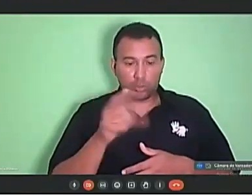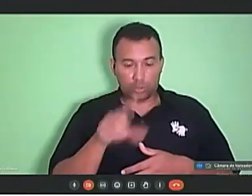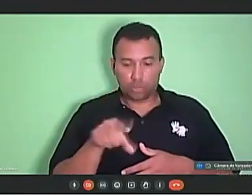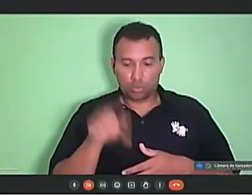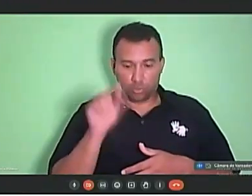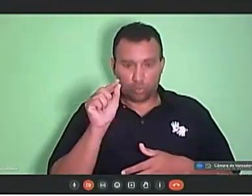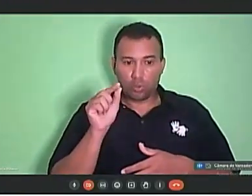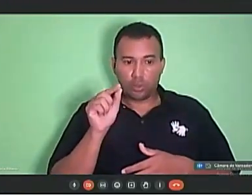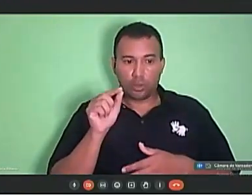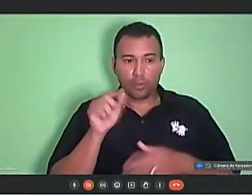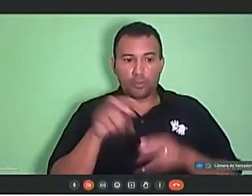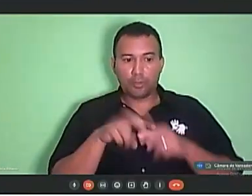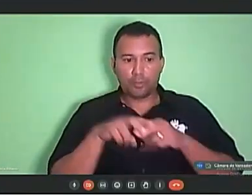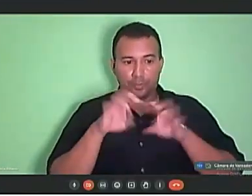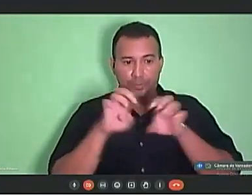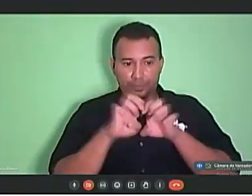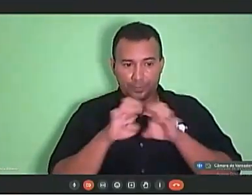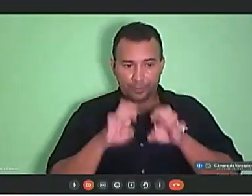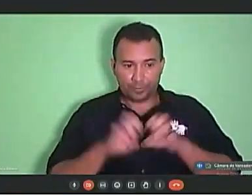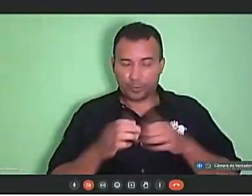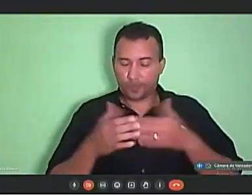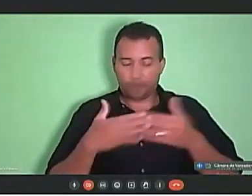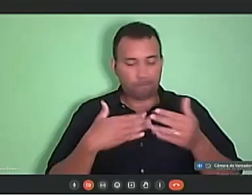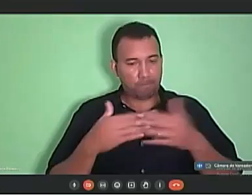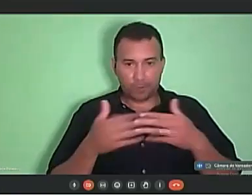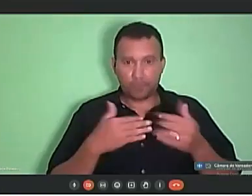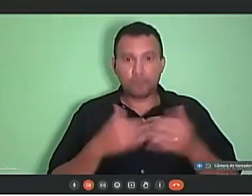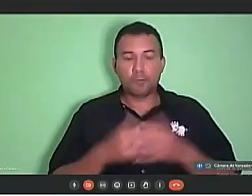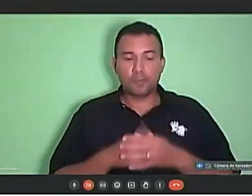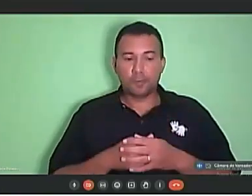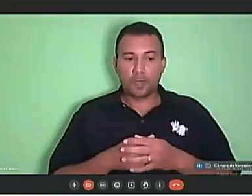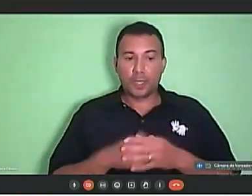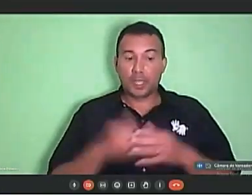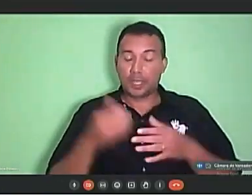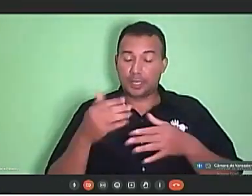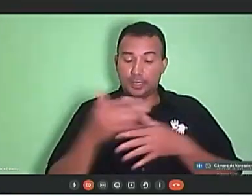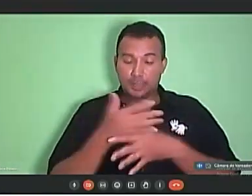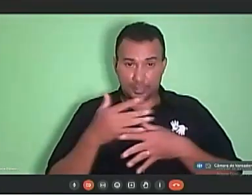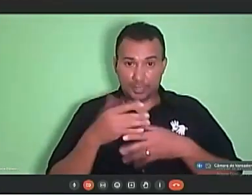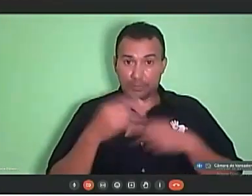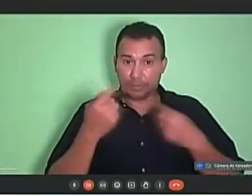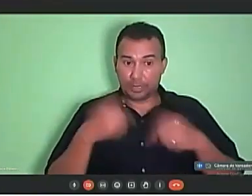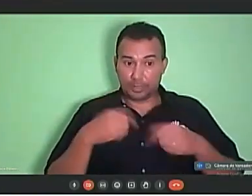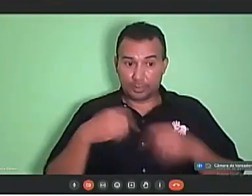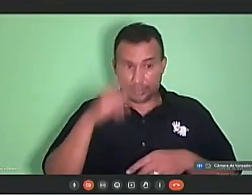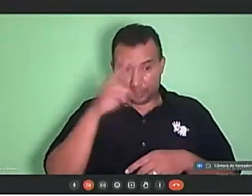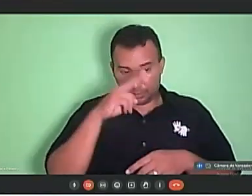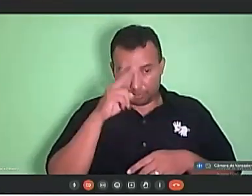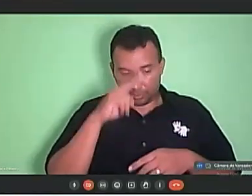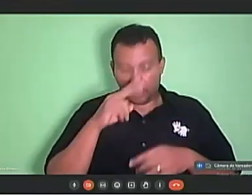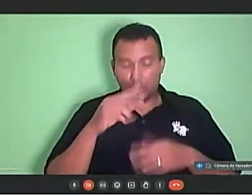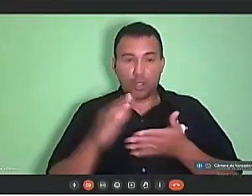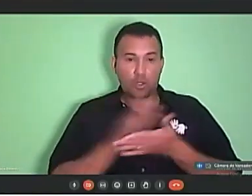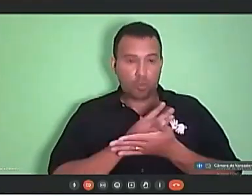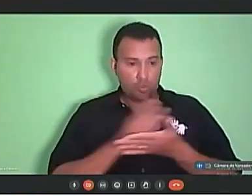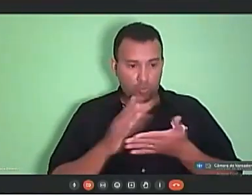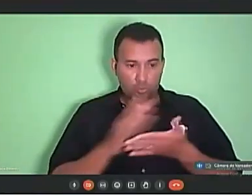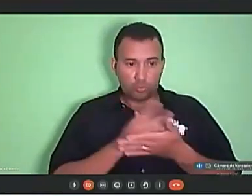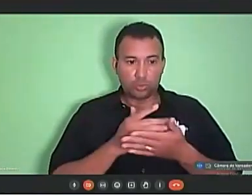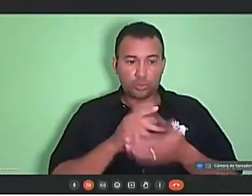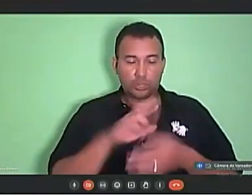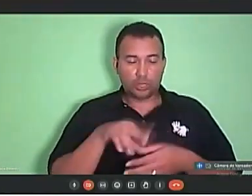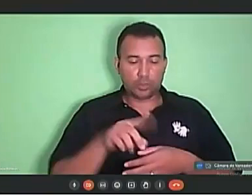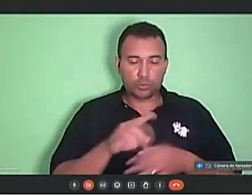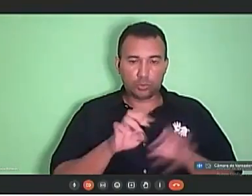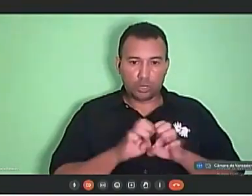estruturalmente, qual seja ela, as cidades não devem esquecer das soluções não estruturais, que já foram muito conversadas, né, como respeitar o